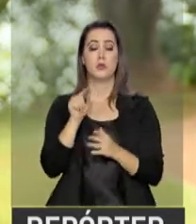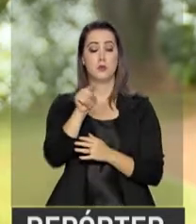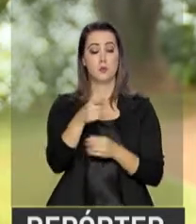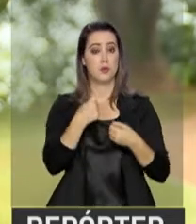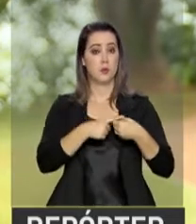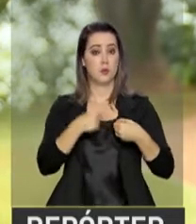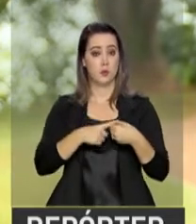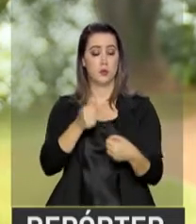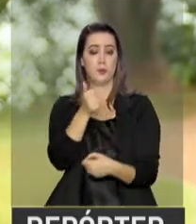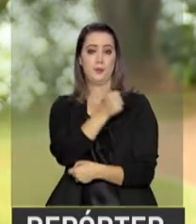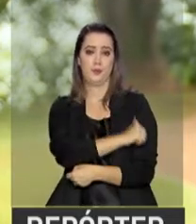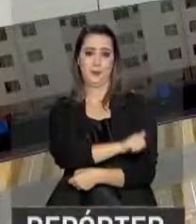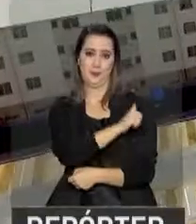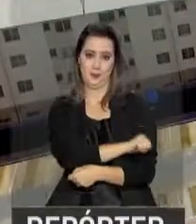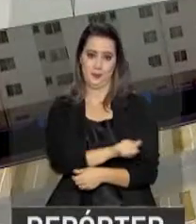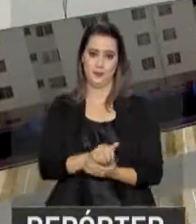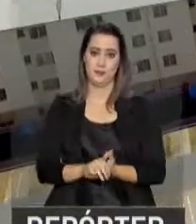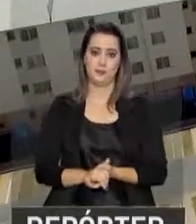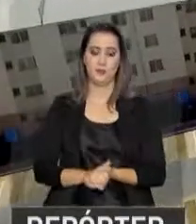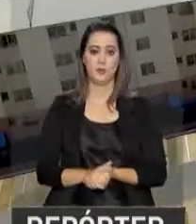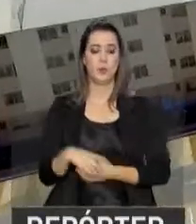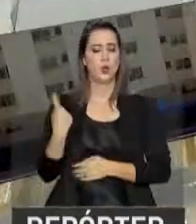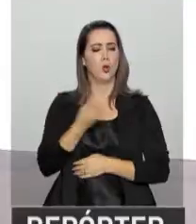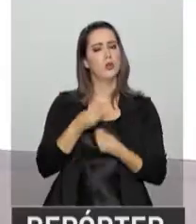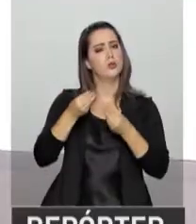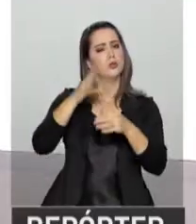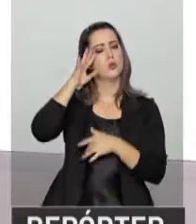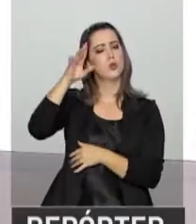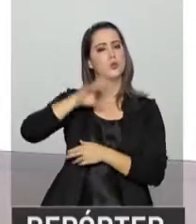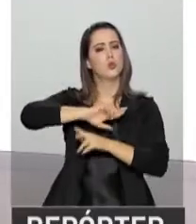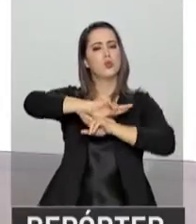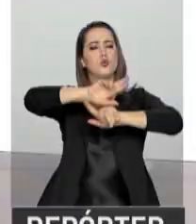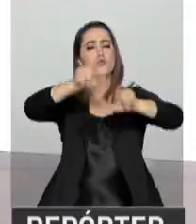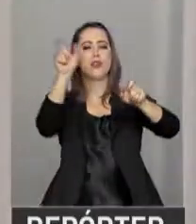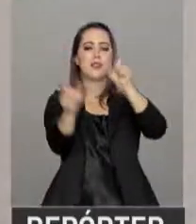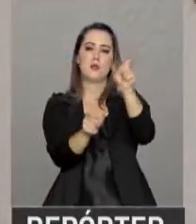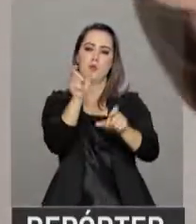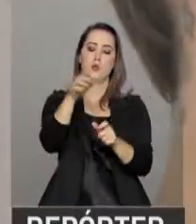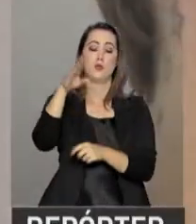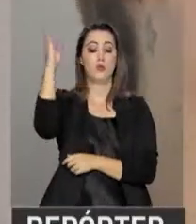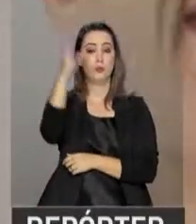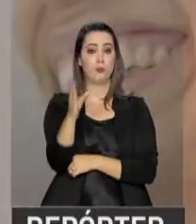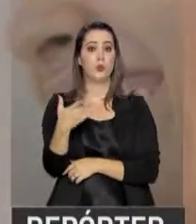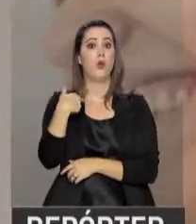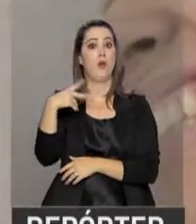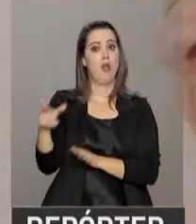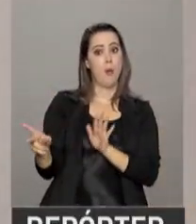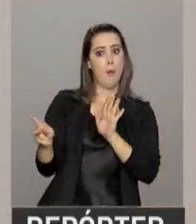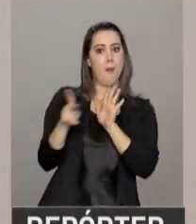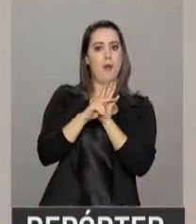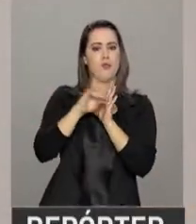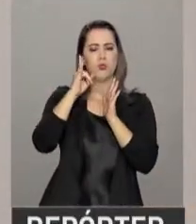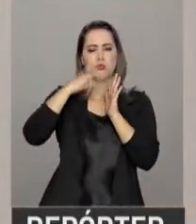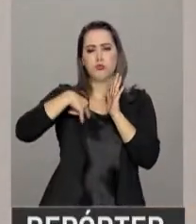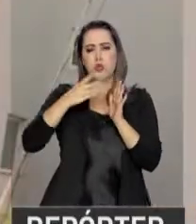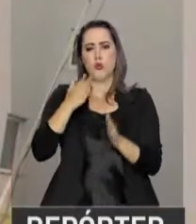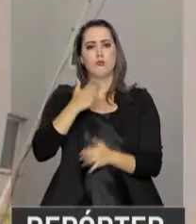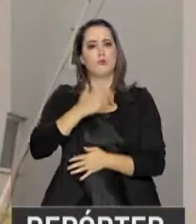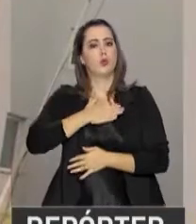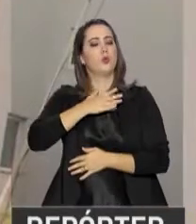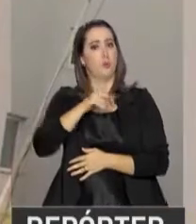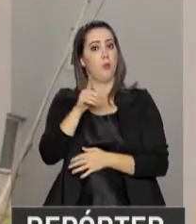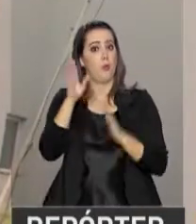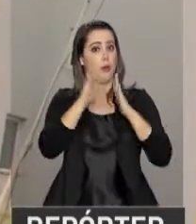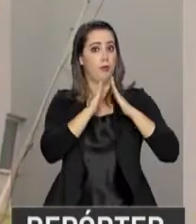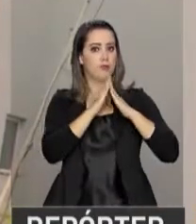Cruz, em São Gonçalo. Realizamos um sonho de milhares de brasileiros, ser dono de sua casa.